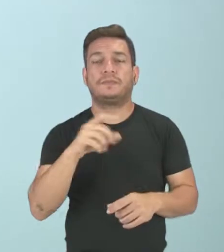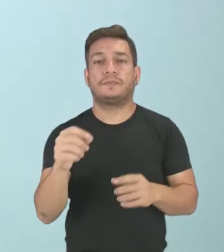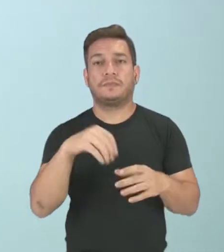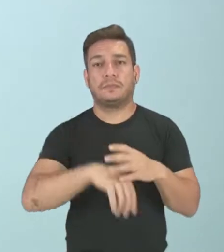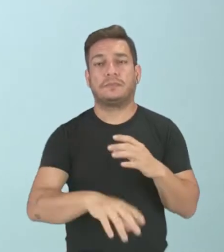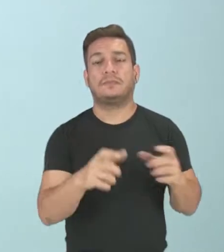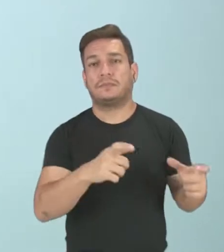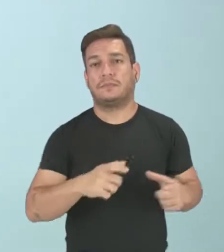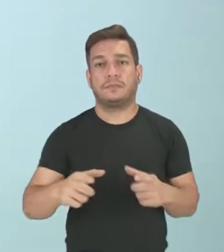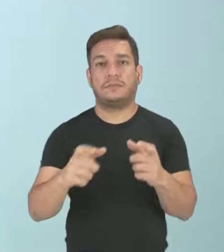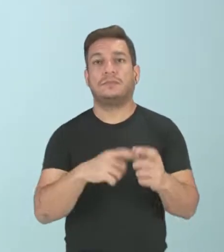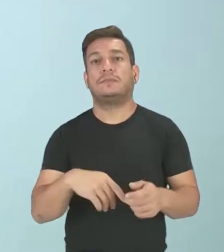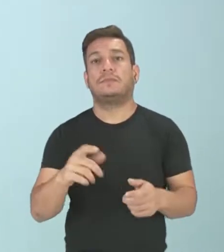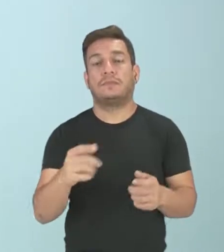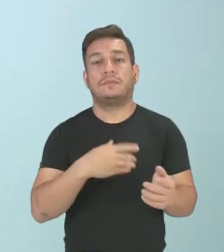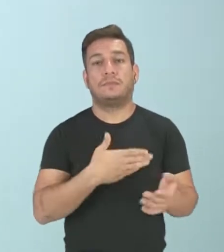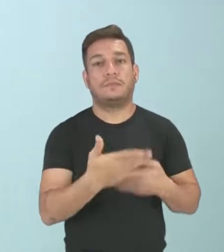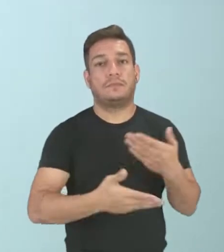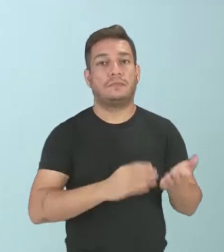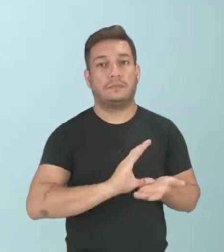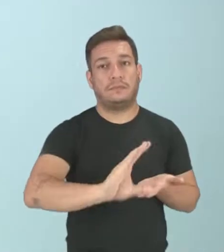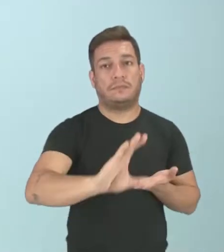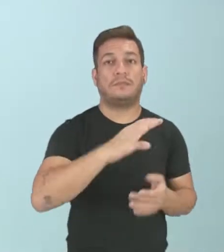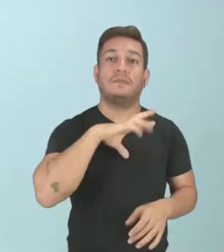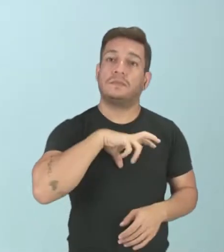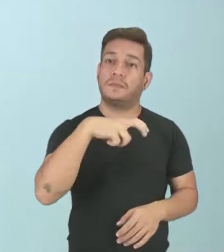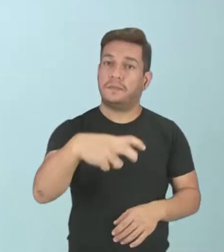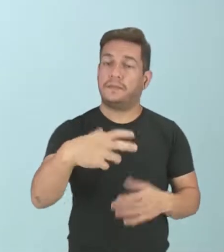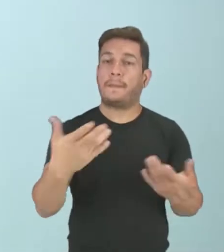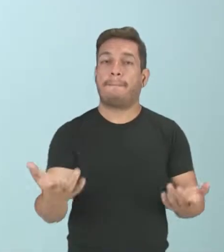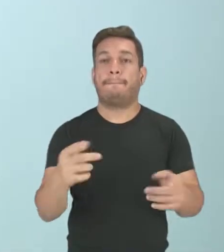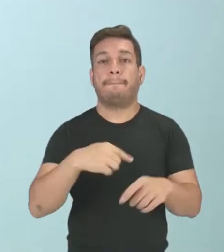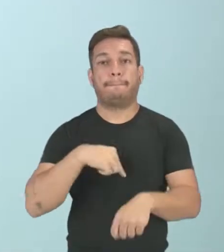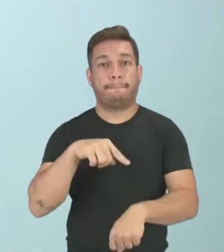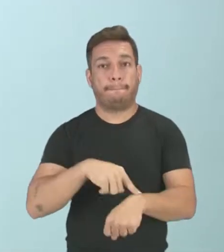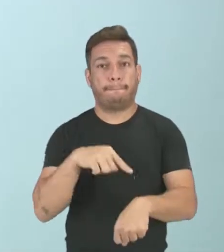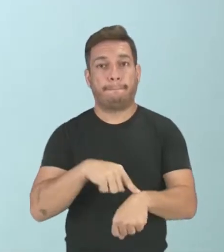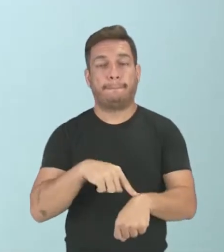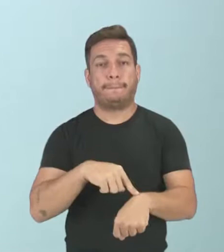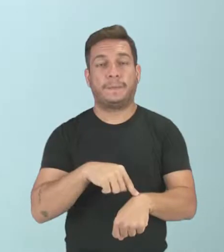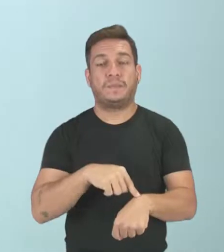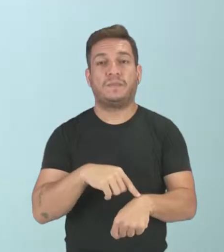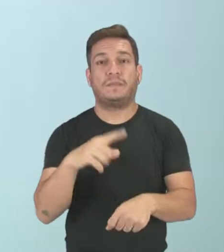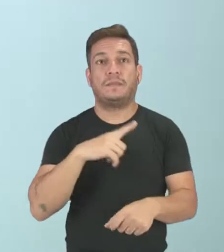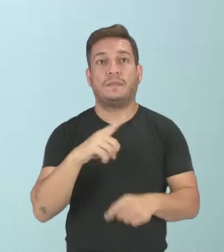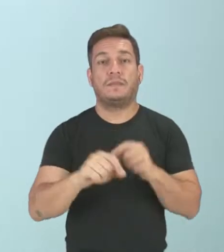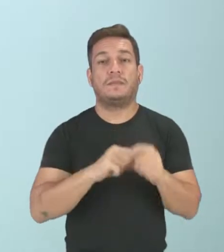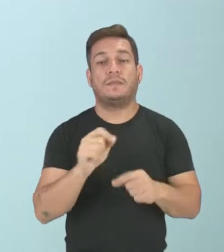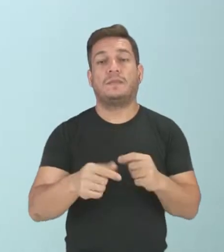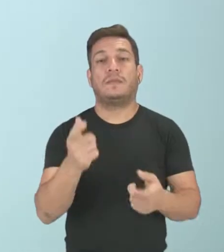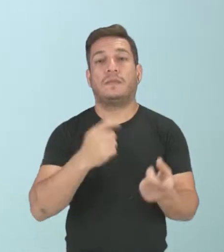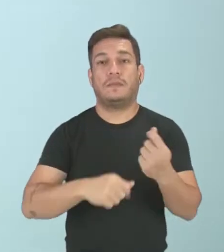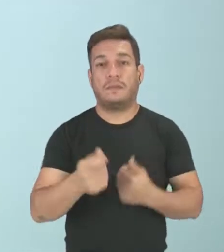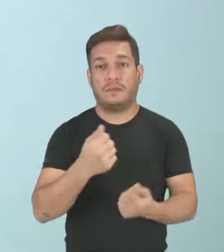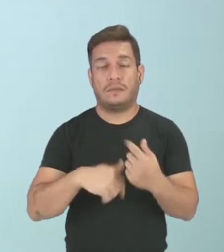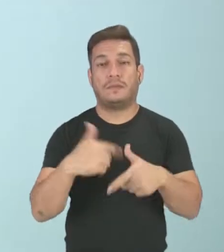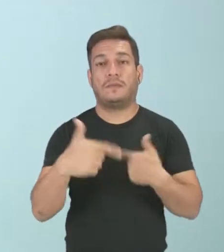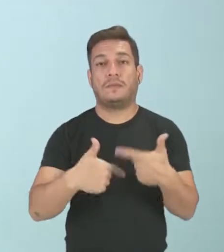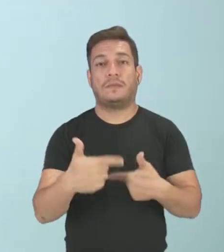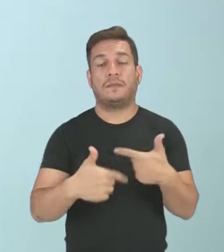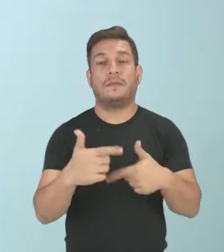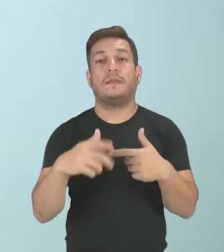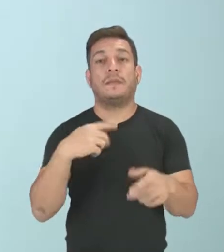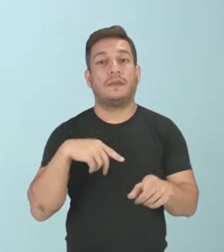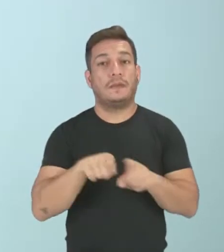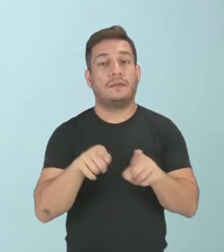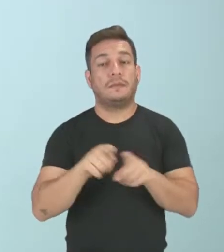dessas capitanias hereditárias deveriam ser repassados a Portugal. Então, nesse momento, existiam atividades econômicas.